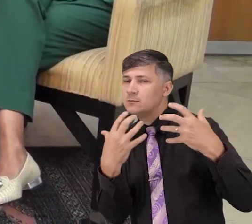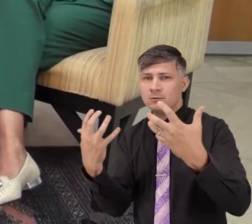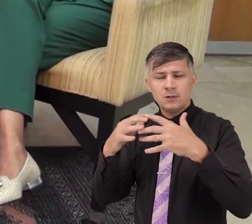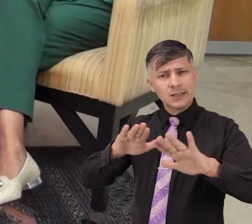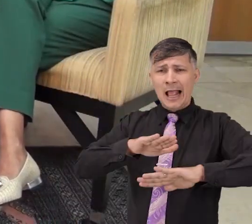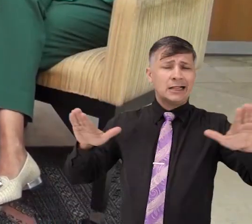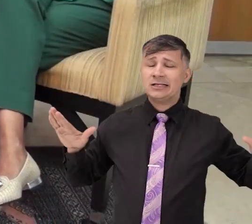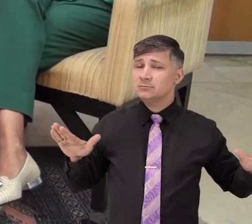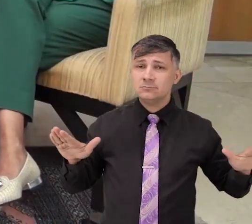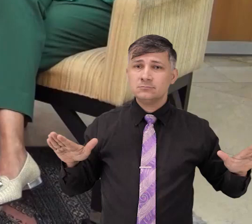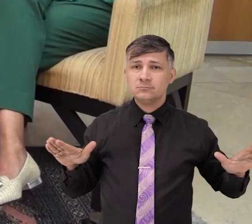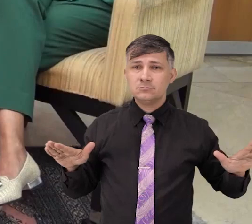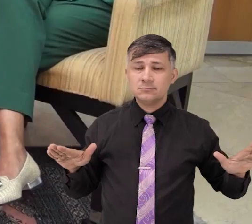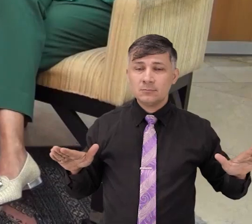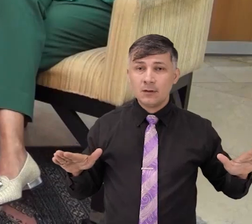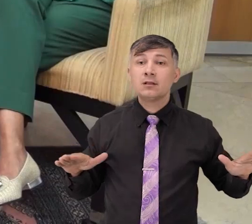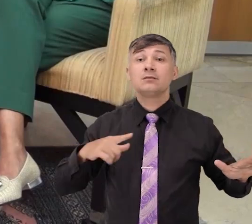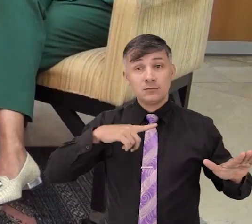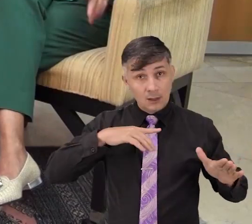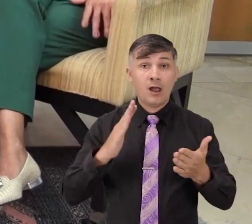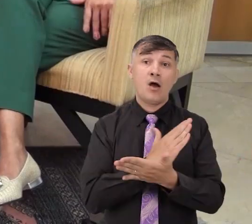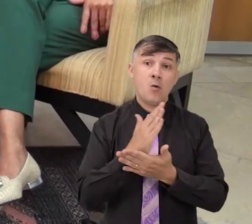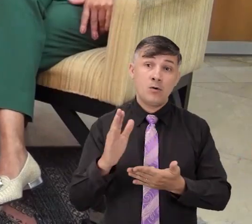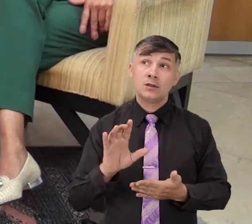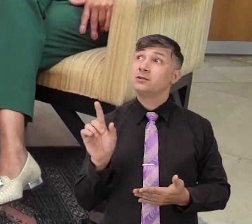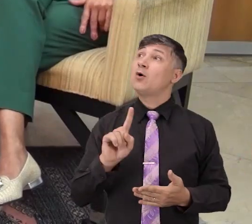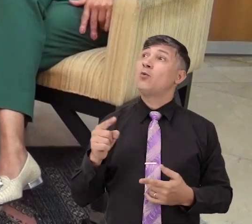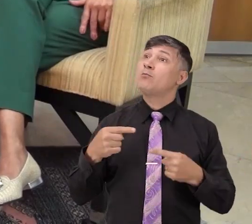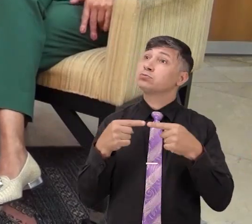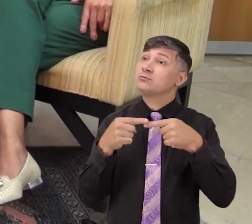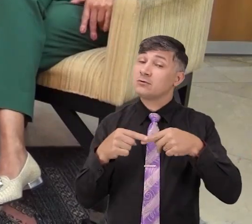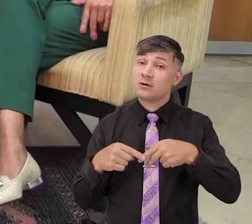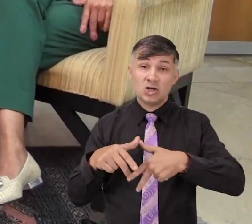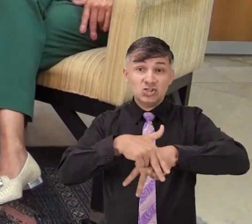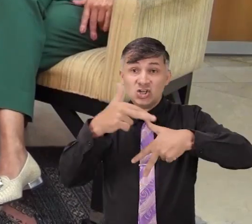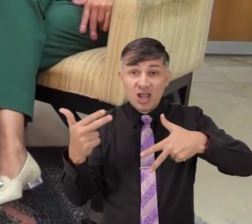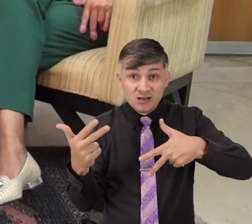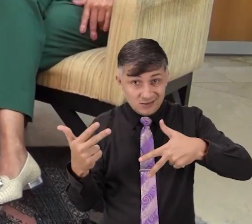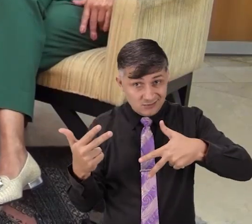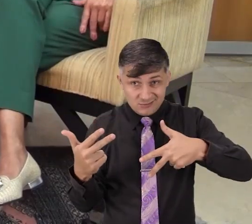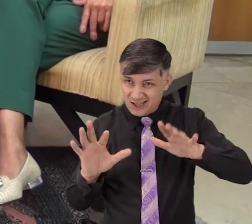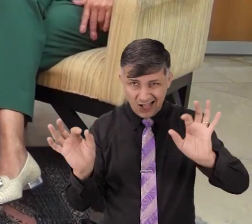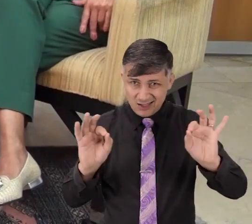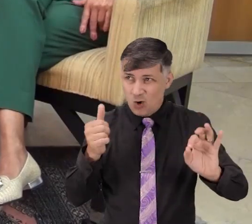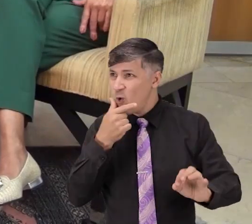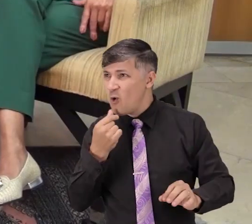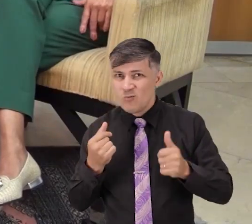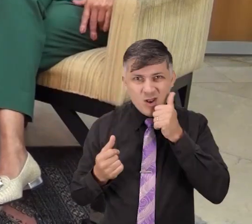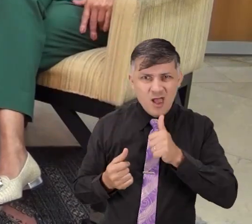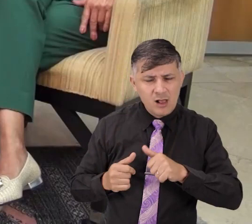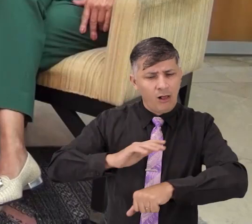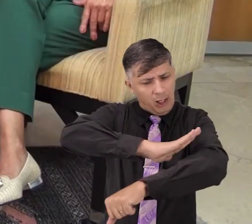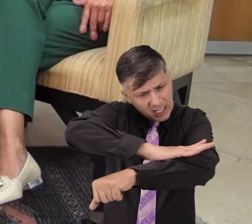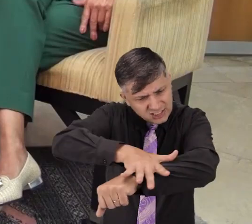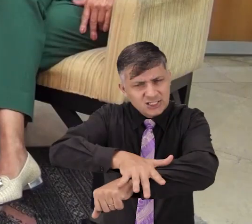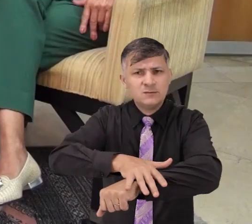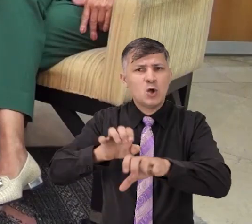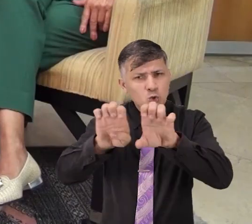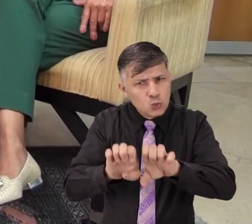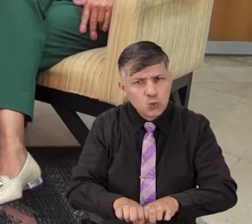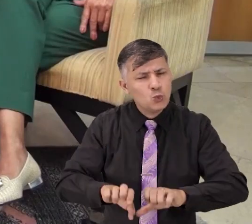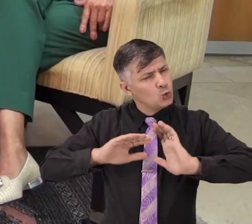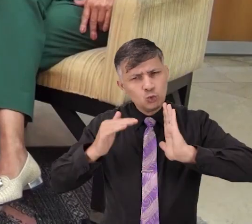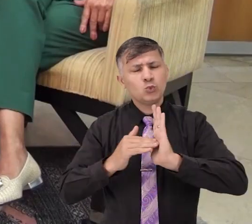gênero. Claro que não. A gente Entendeu? Tem toda a questão de racismo estrutural da sociedade, tem toda a questão da deficiência, né?